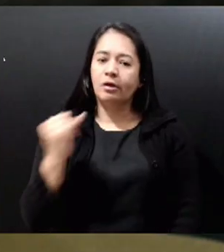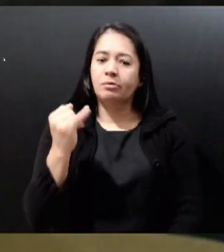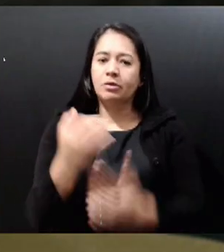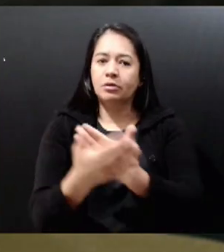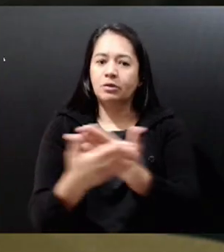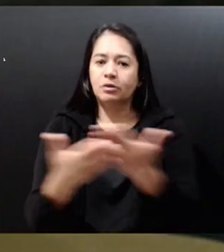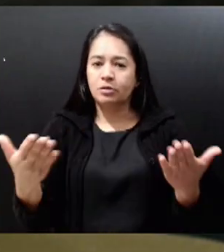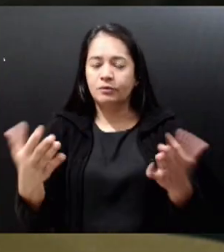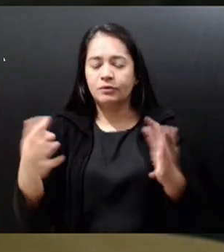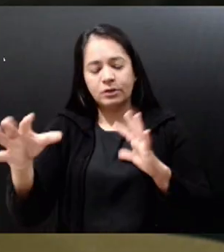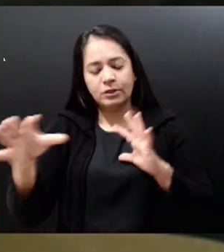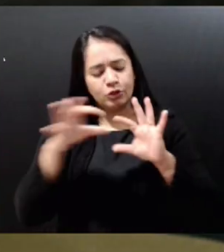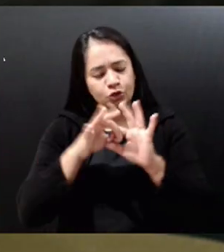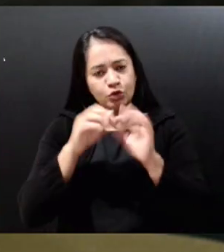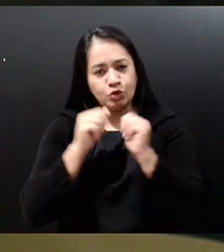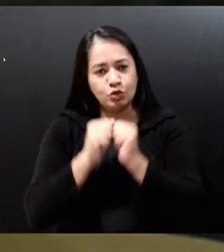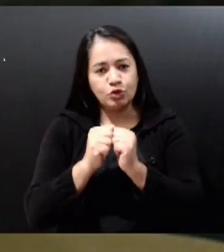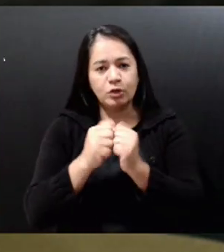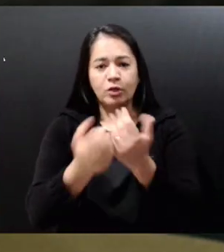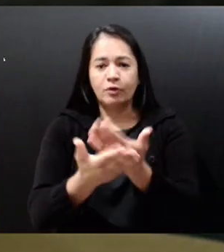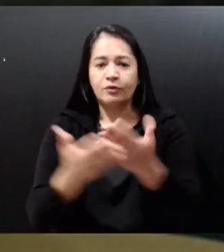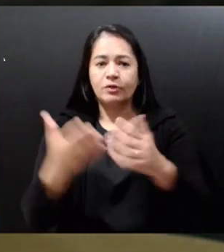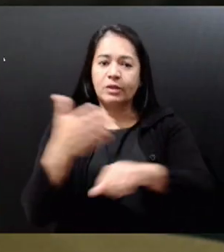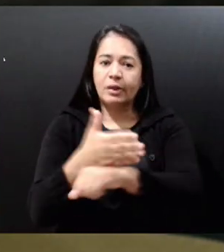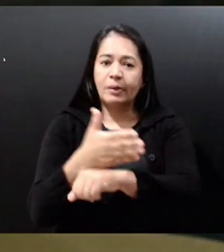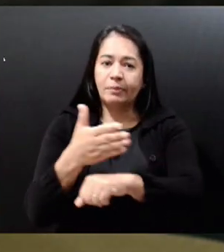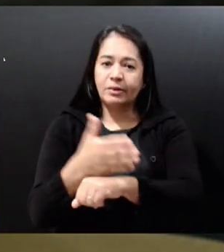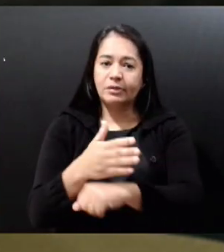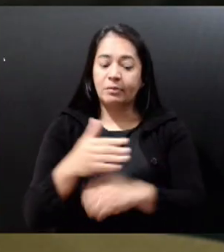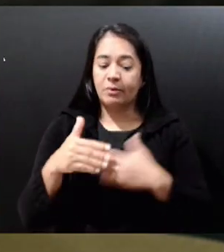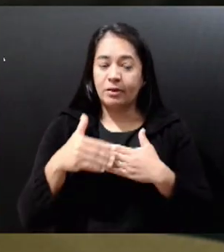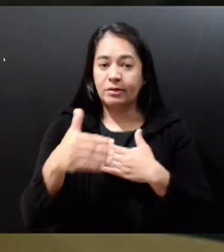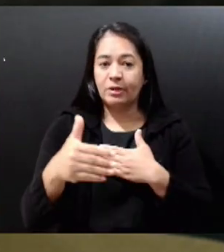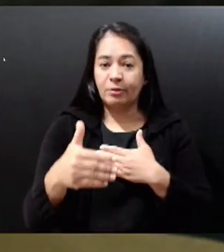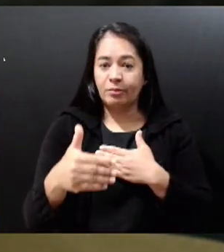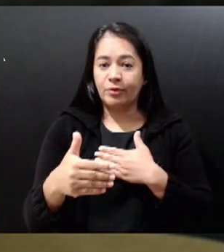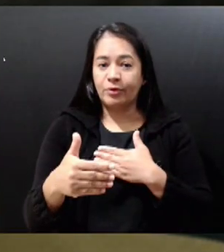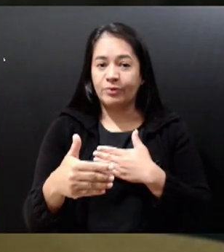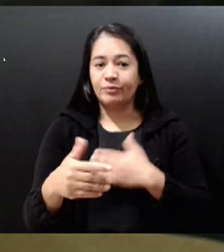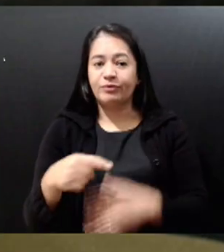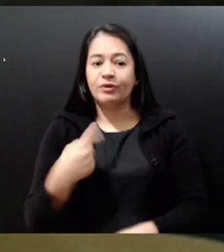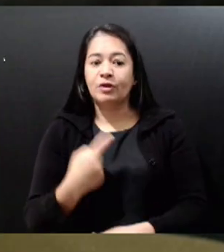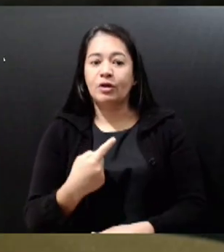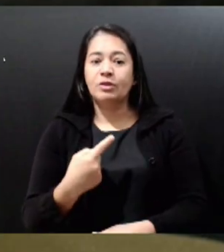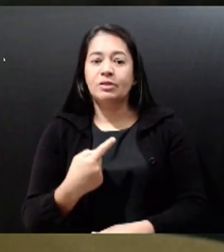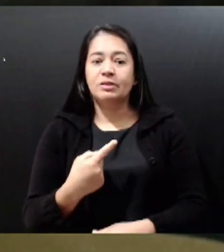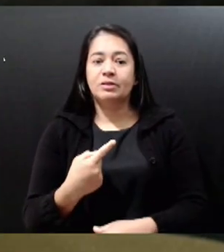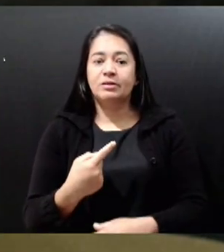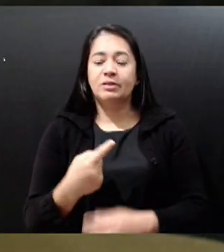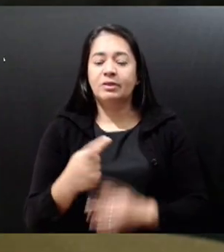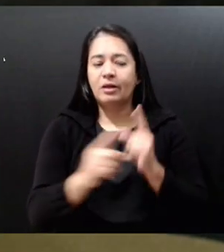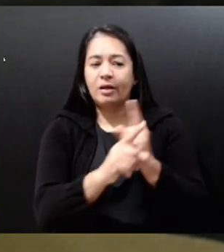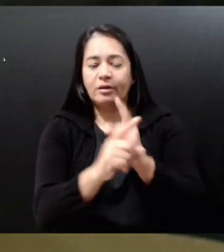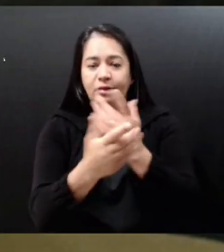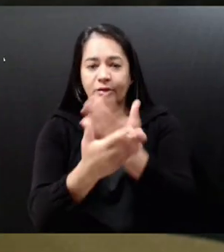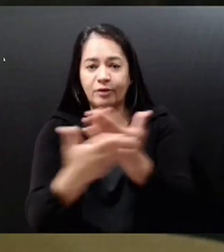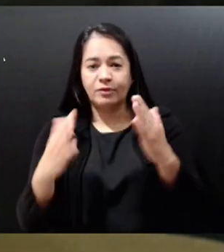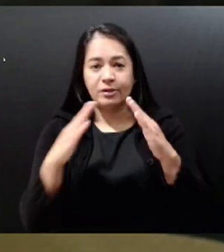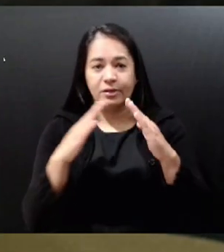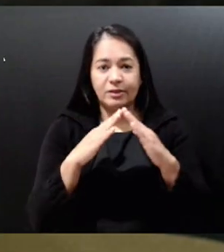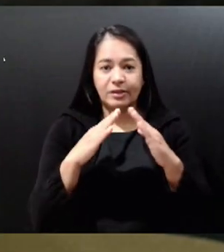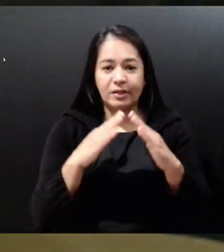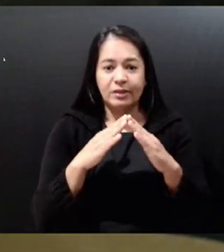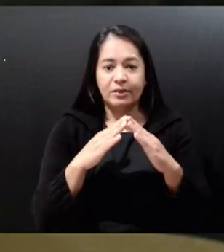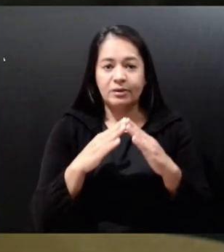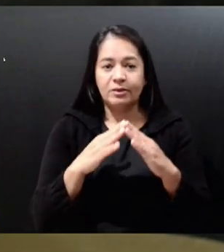você participe com a gente. Daqui a pouquinho, 8h42, já já nós vamos atender você que está aí do outro lado. Tem alguma